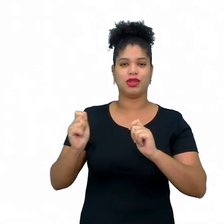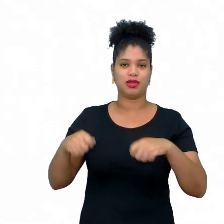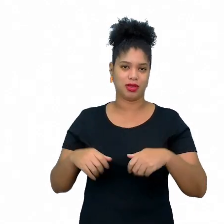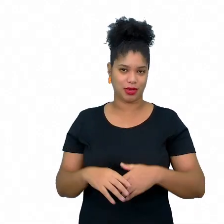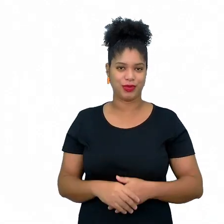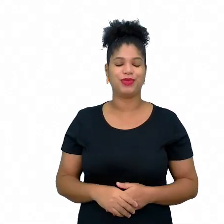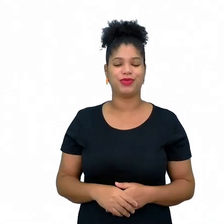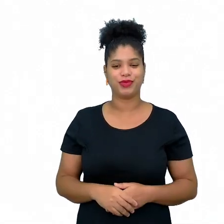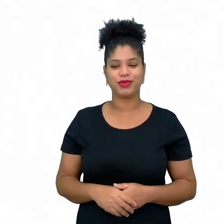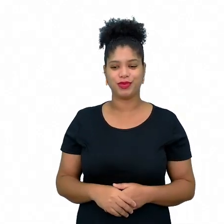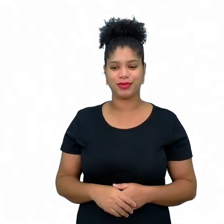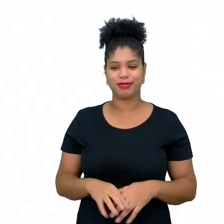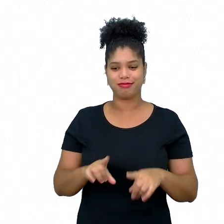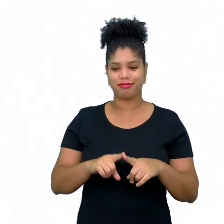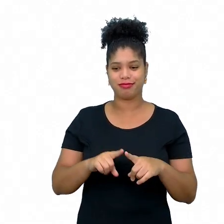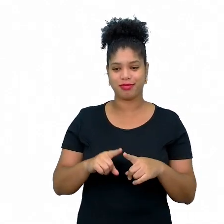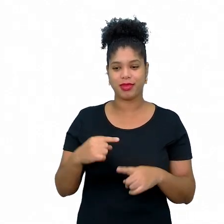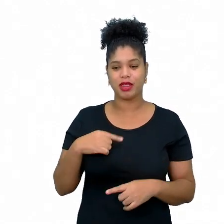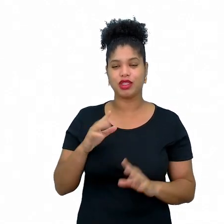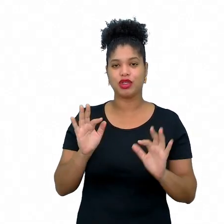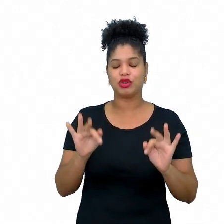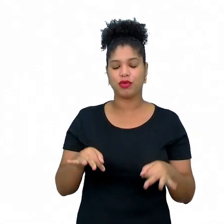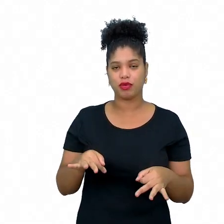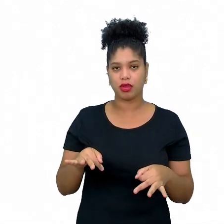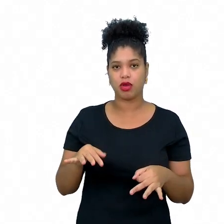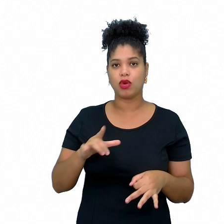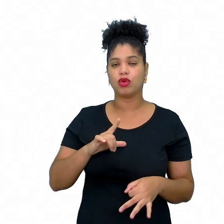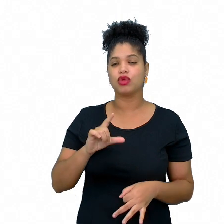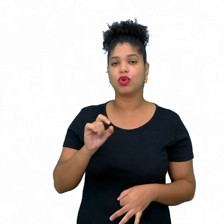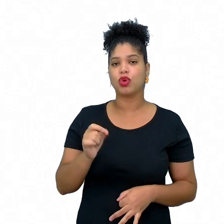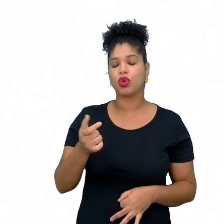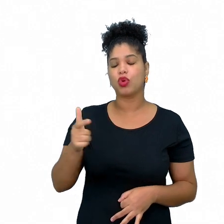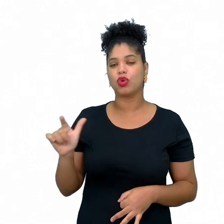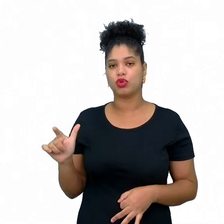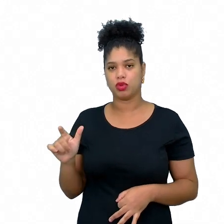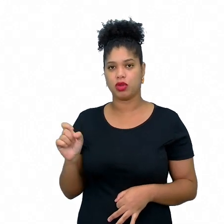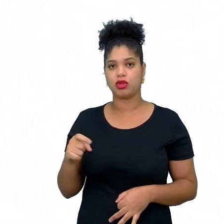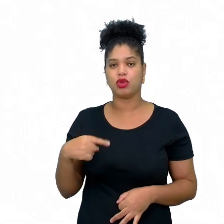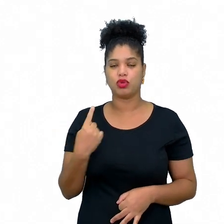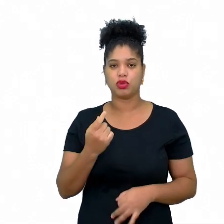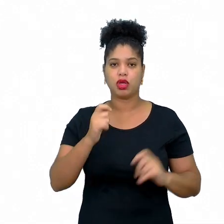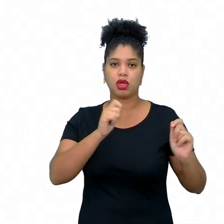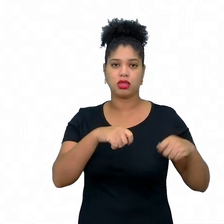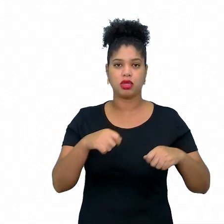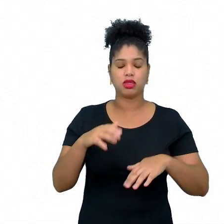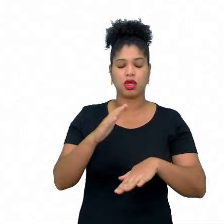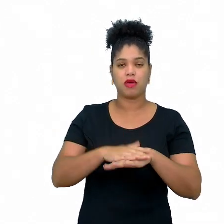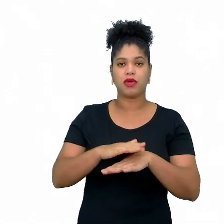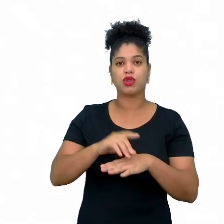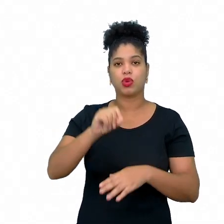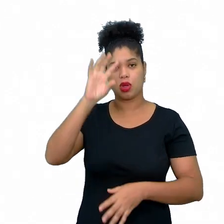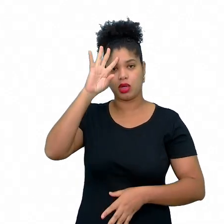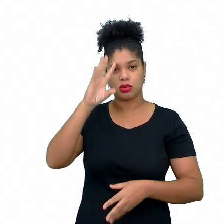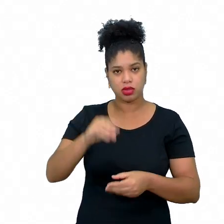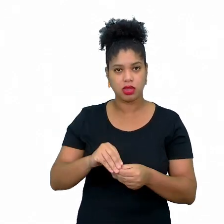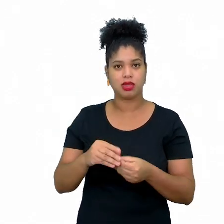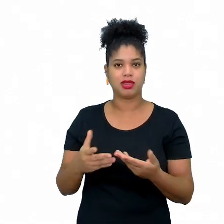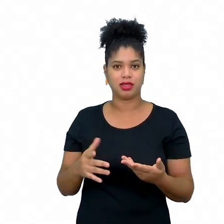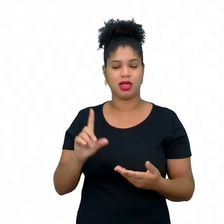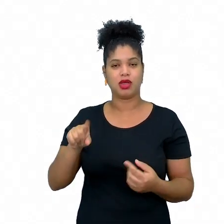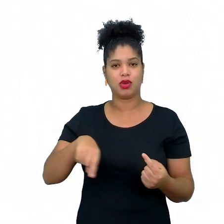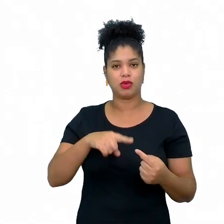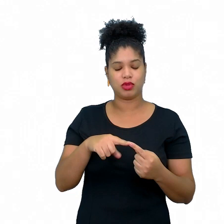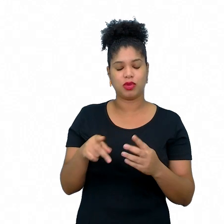enfim, quando chegamos ao finalizando, nós podemos, né, realizar uma síntese, a ideia